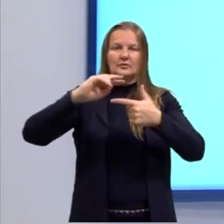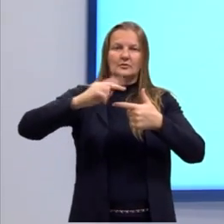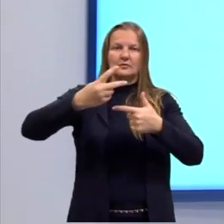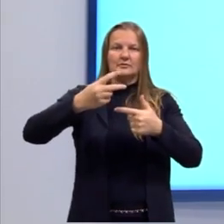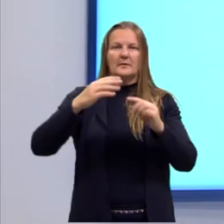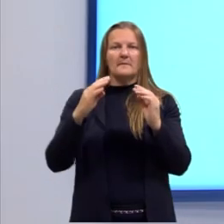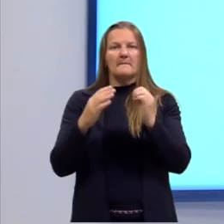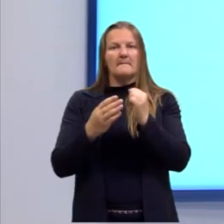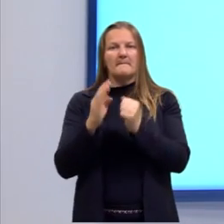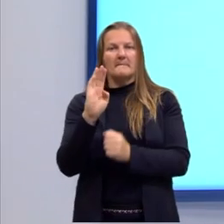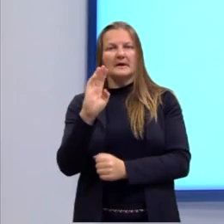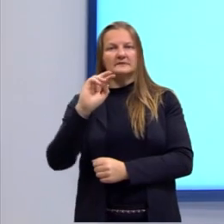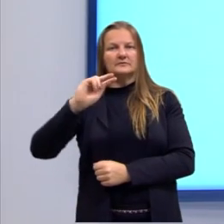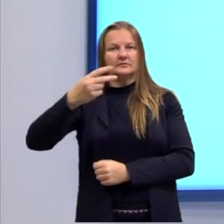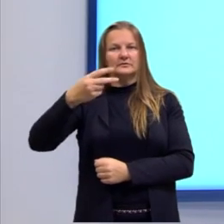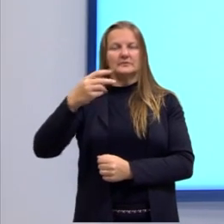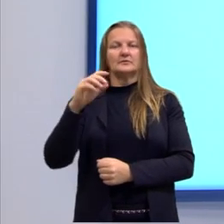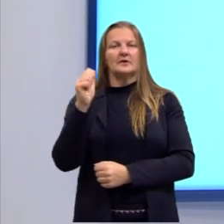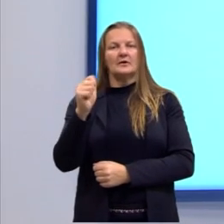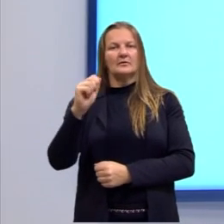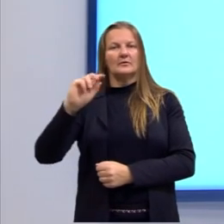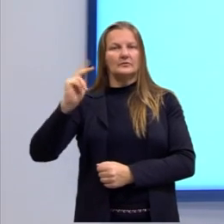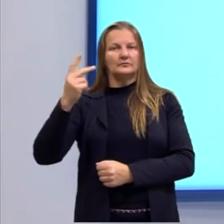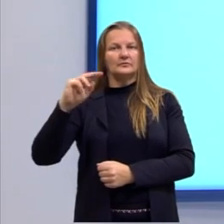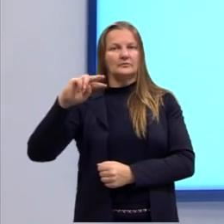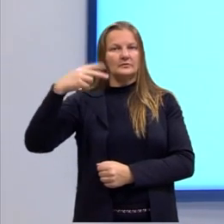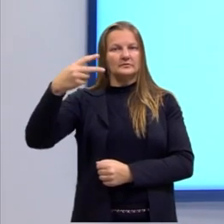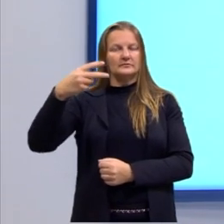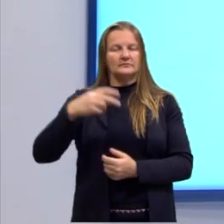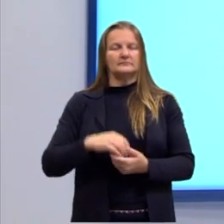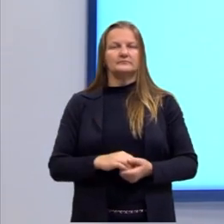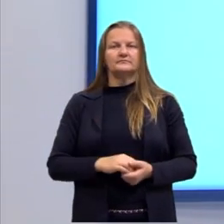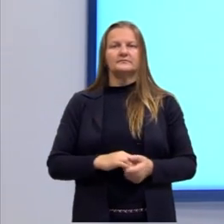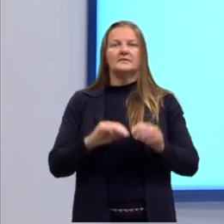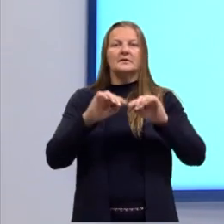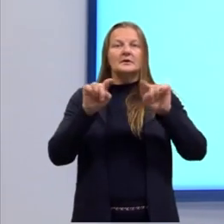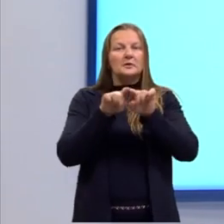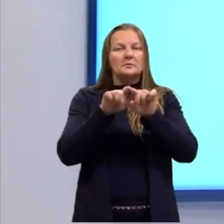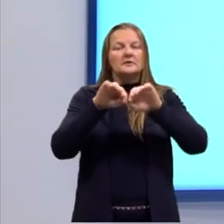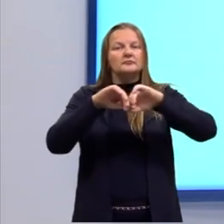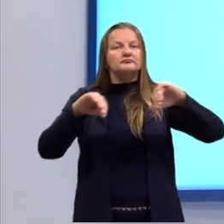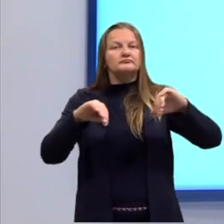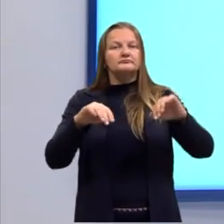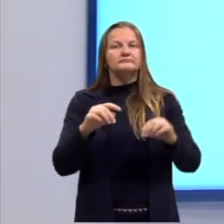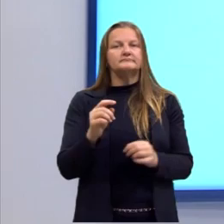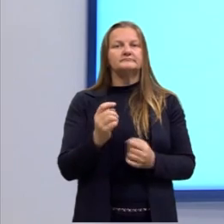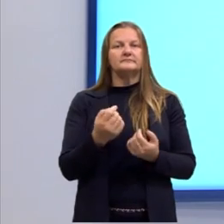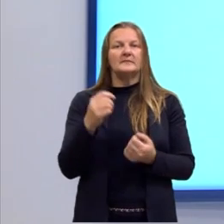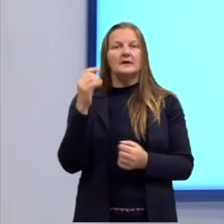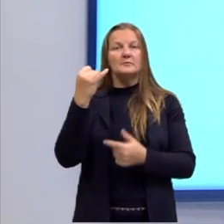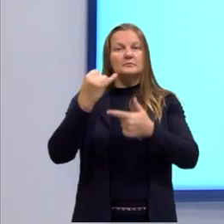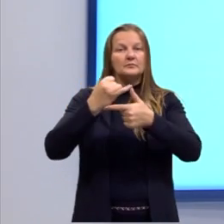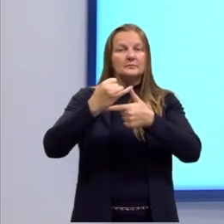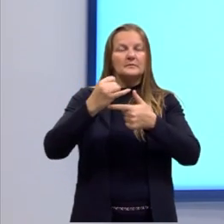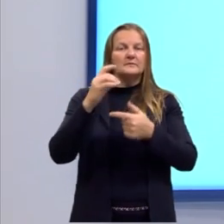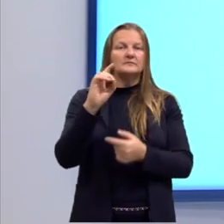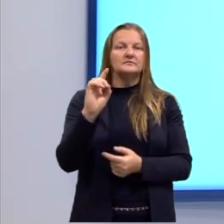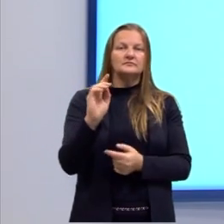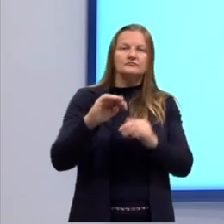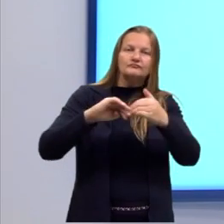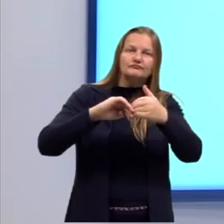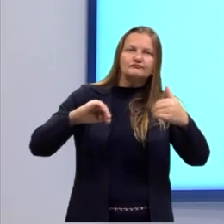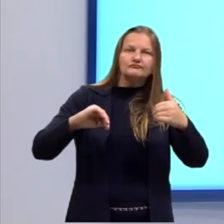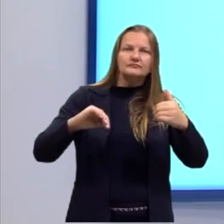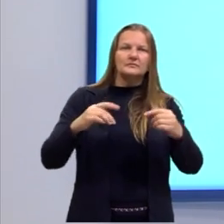base ao quadrado mais altura ao quadrado ou ainda isolando aqui o valor da nossa diagonal ela é